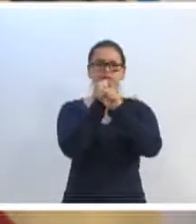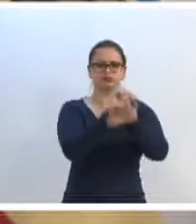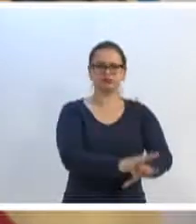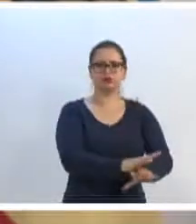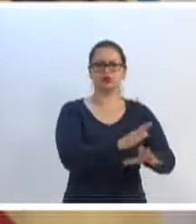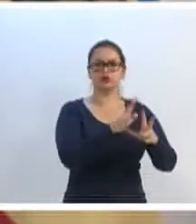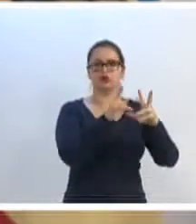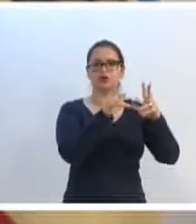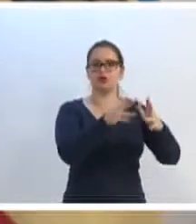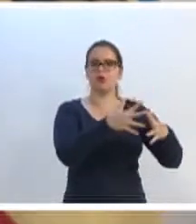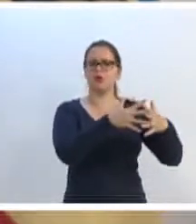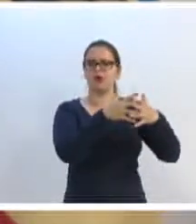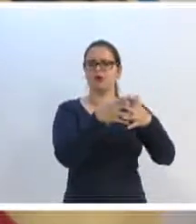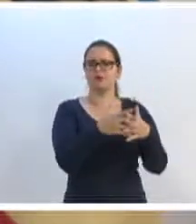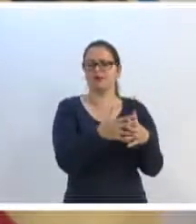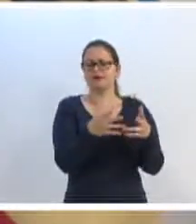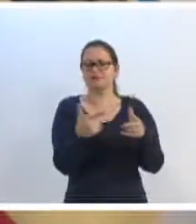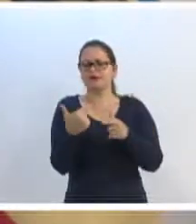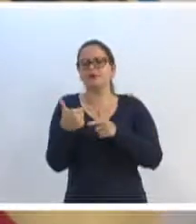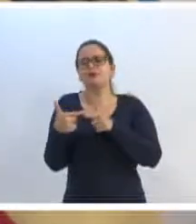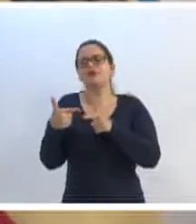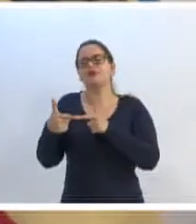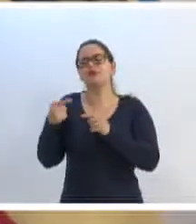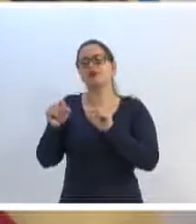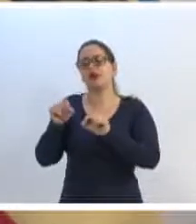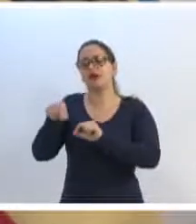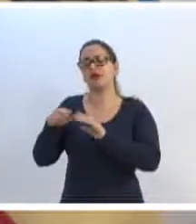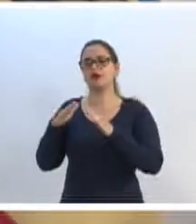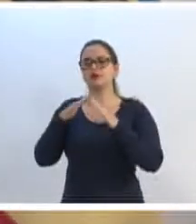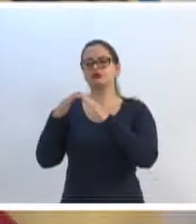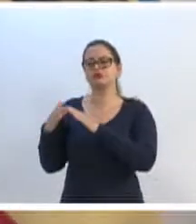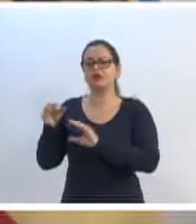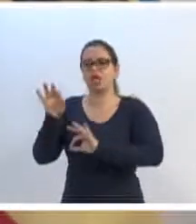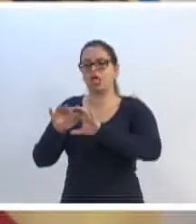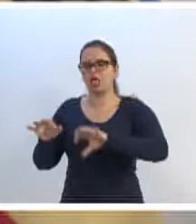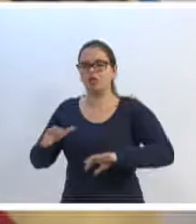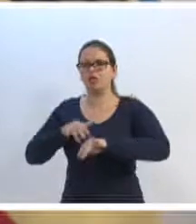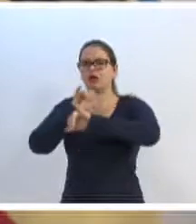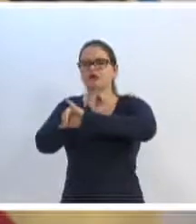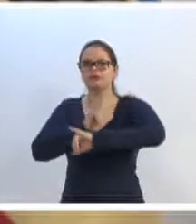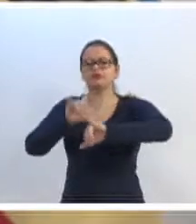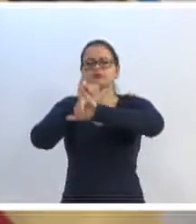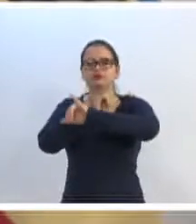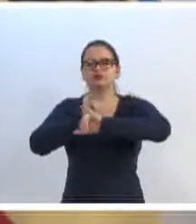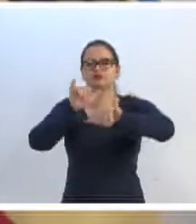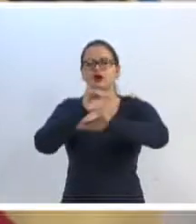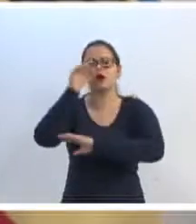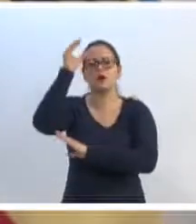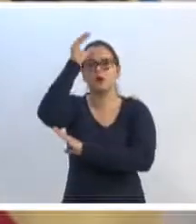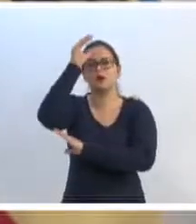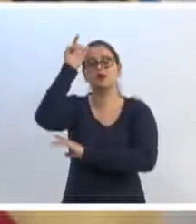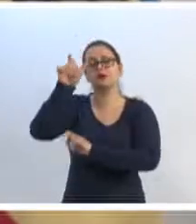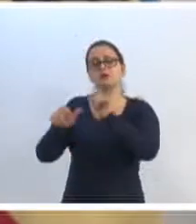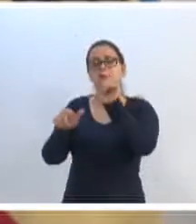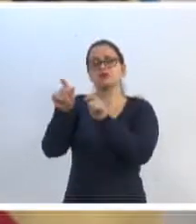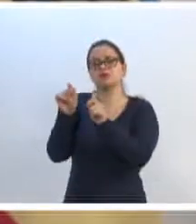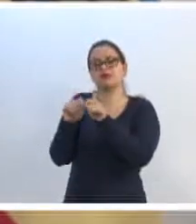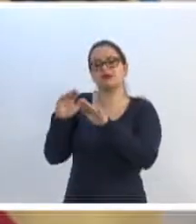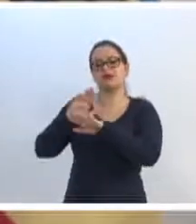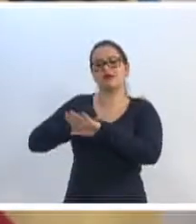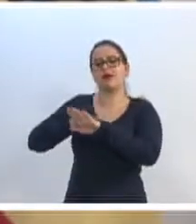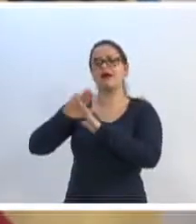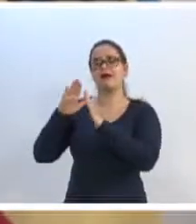para que a comunidade ter esse trabalho? Para que a gente fazer campanha de conscientização, campanha aqui, para que as pessoas façam a sua parte, se elas se